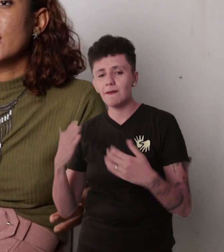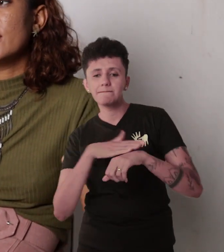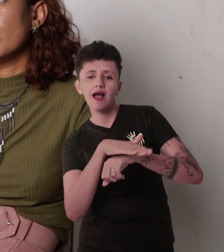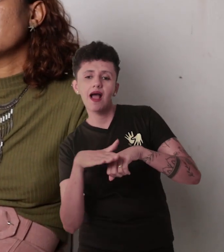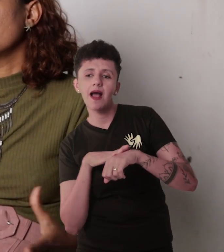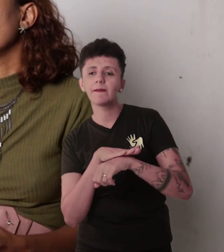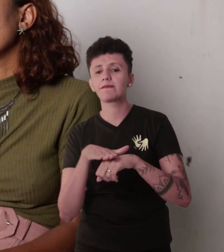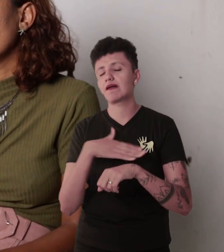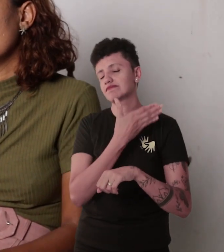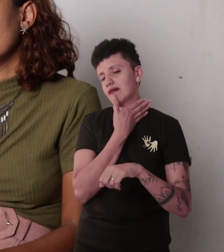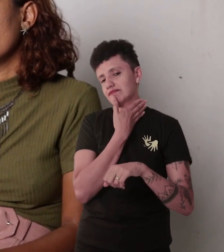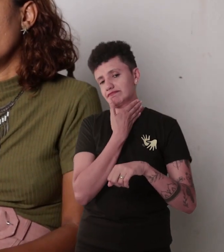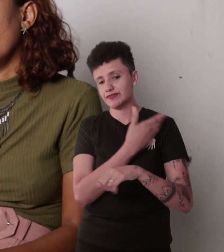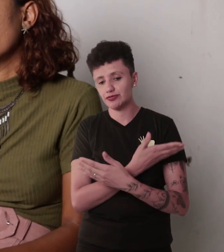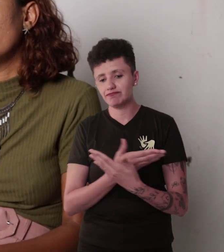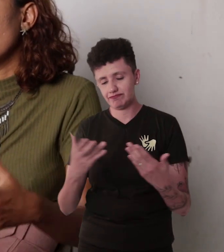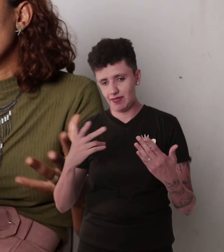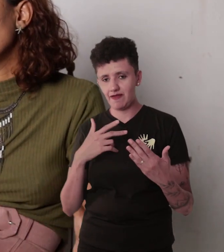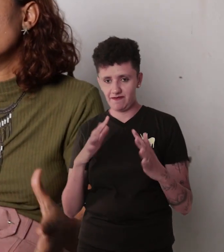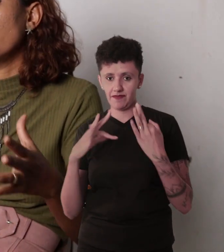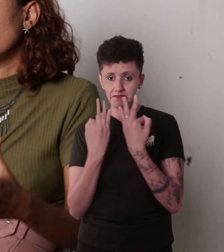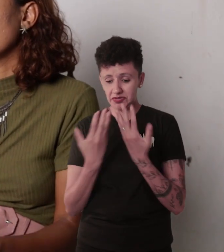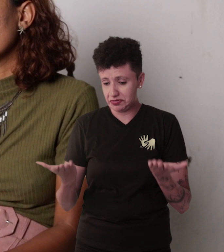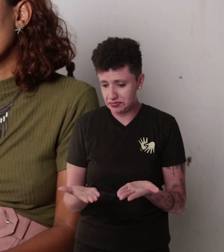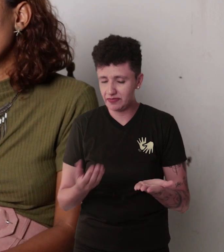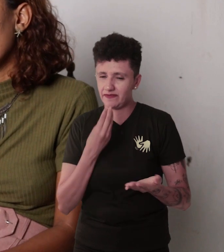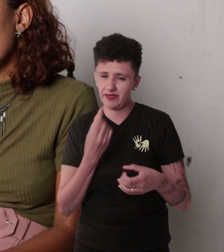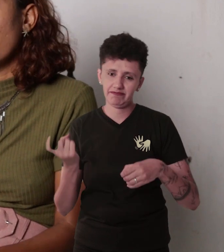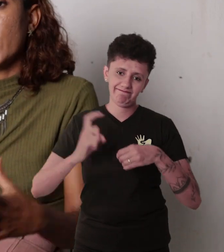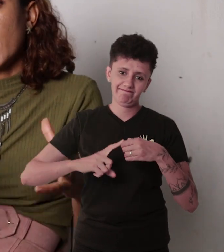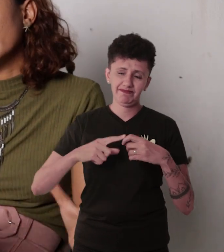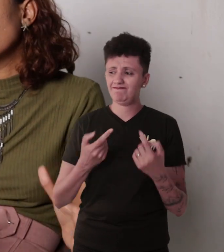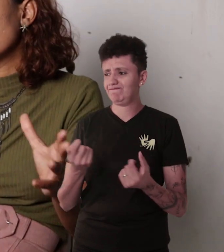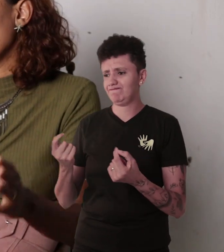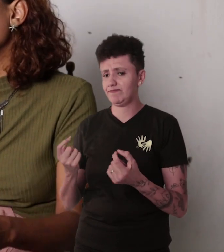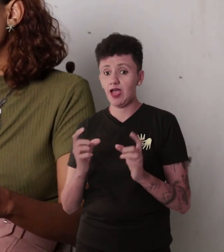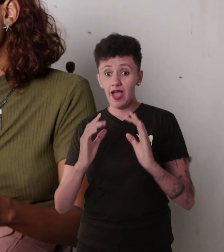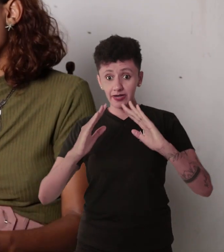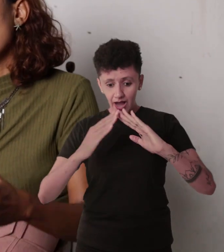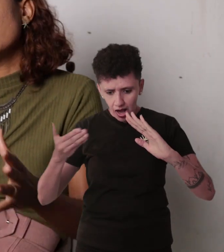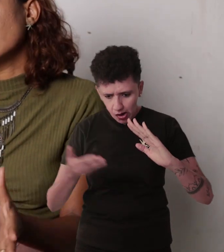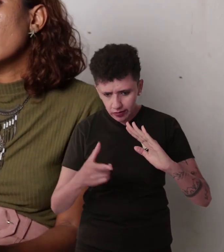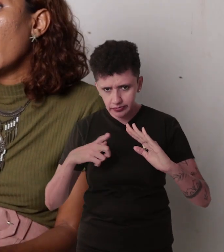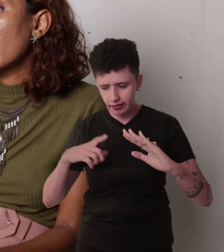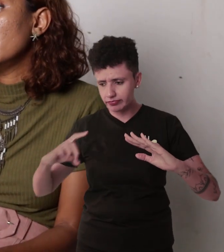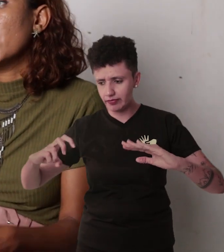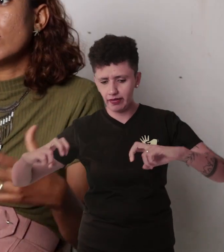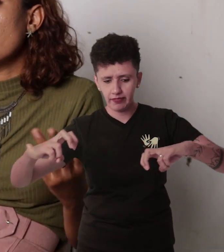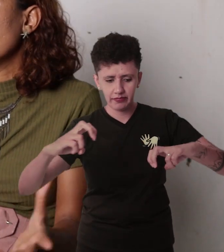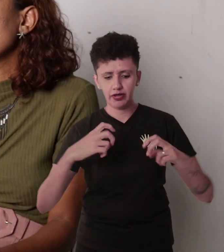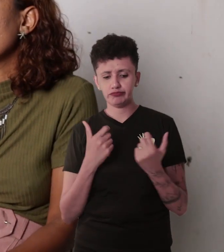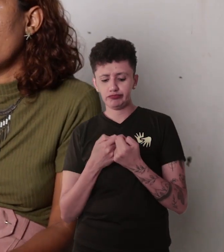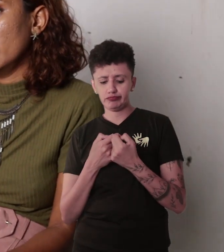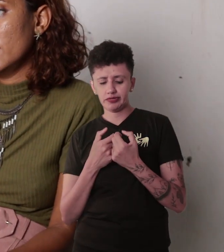conversar e ser uma família, né? Que hoje a gente precisa resgatar, porque cada um senta num lugar com um celular e